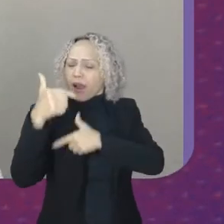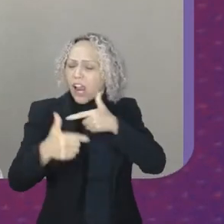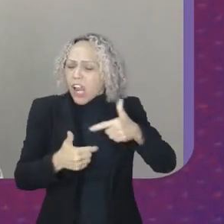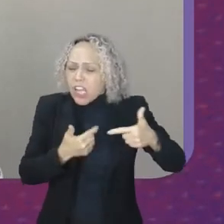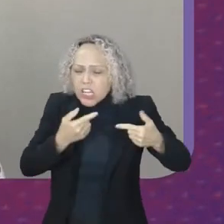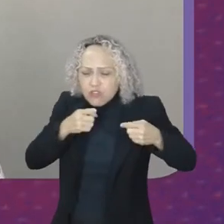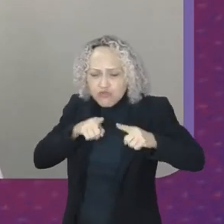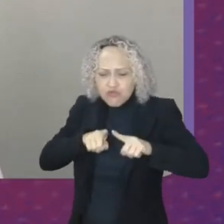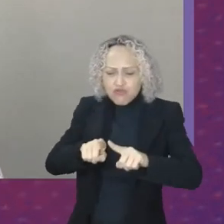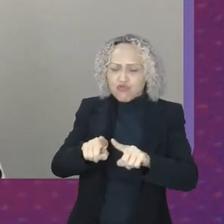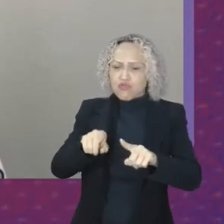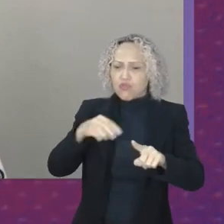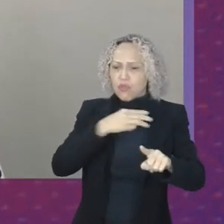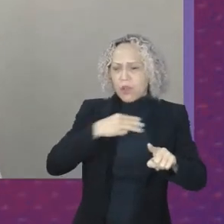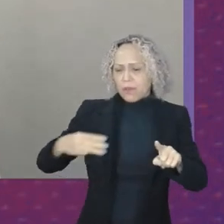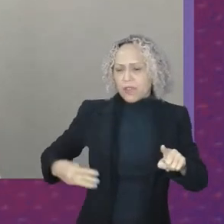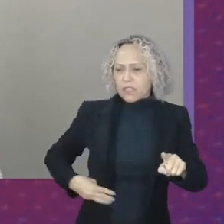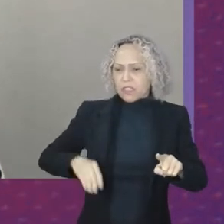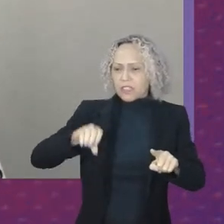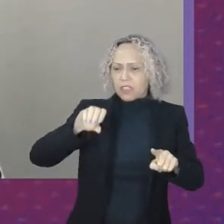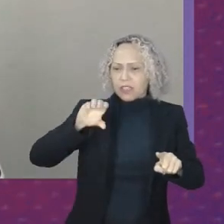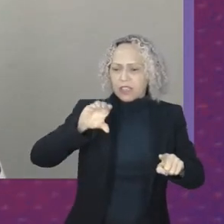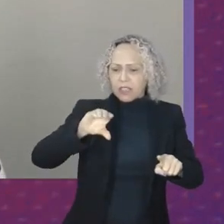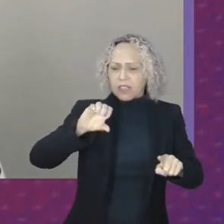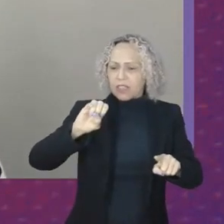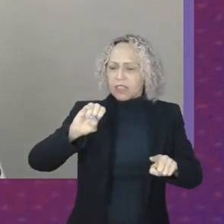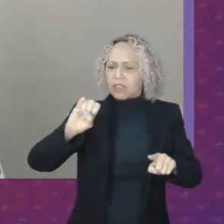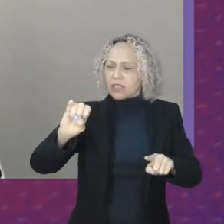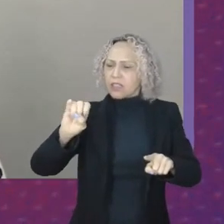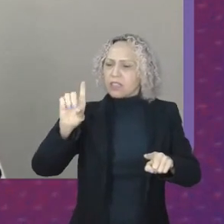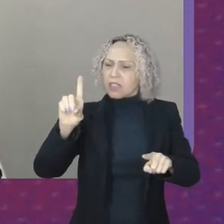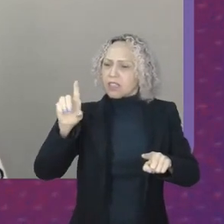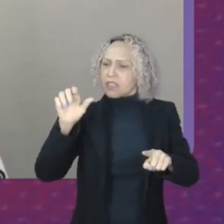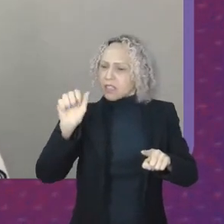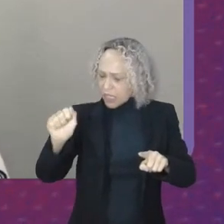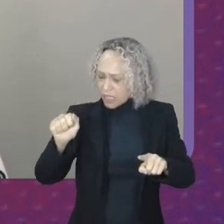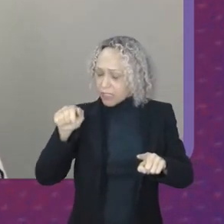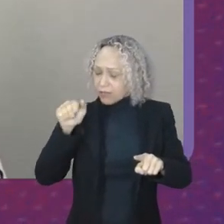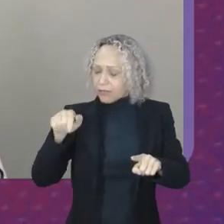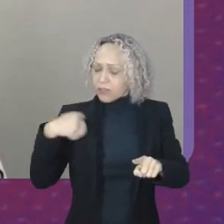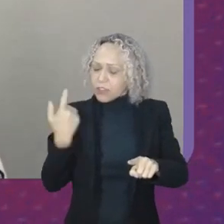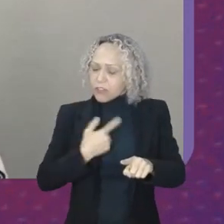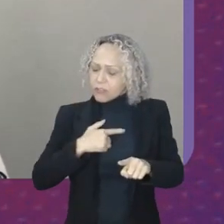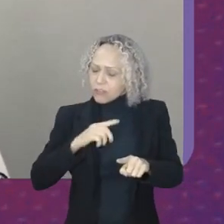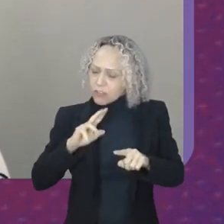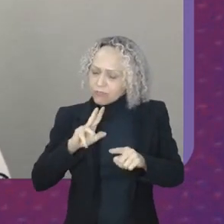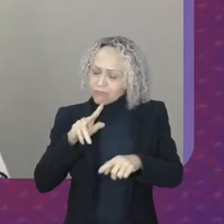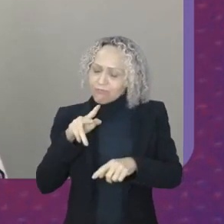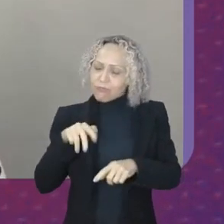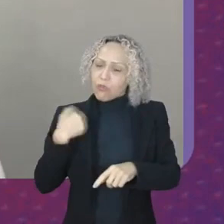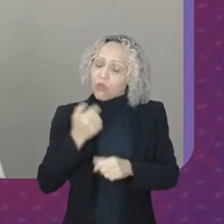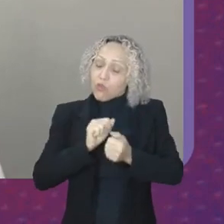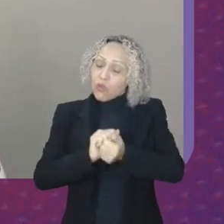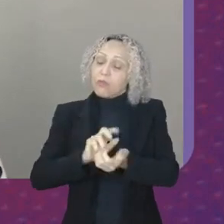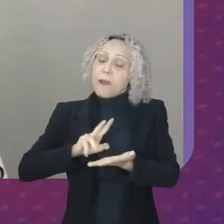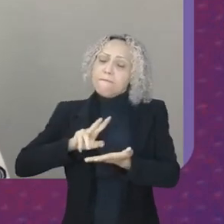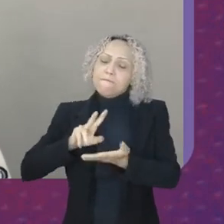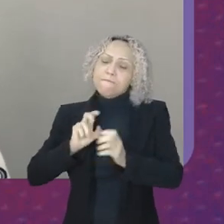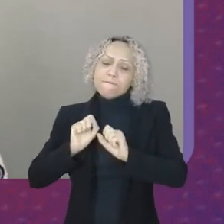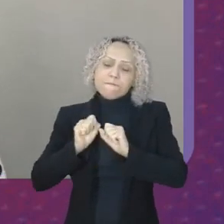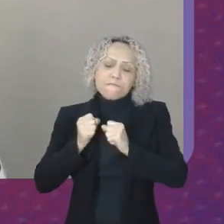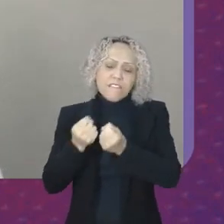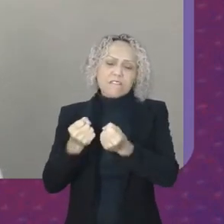para conseguir enfrentar e combater a violência de gênero no nosso país.